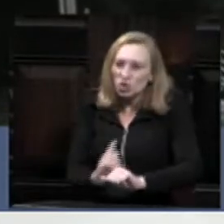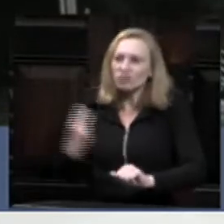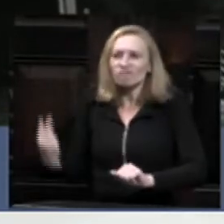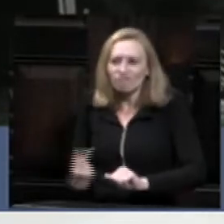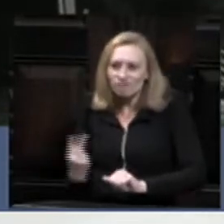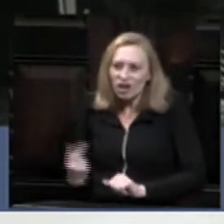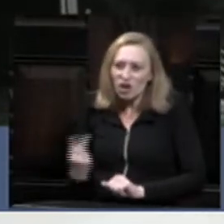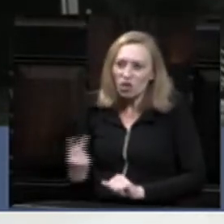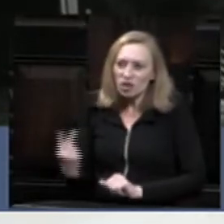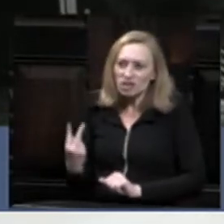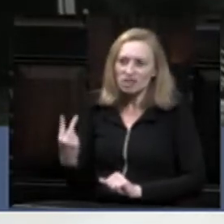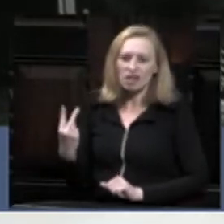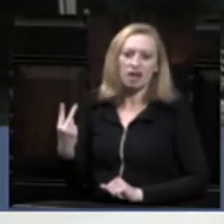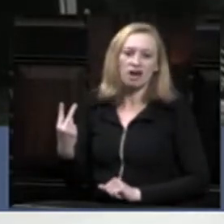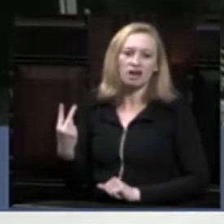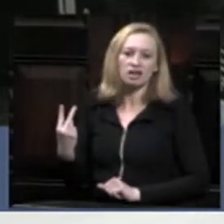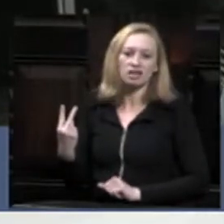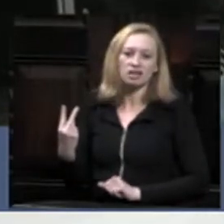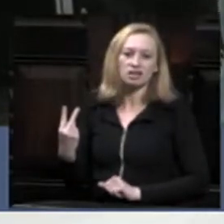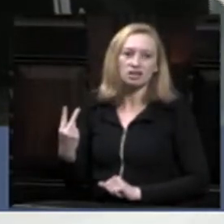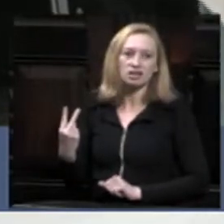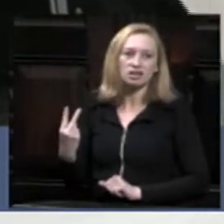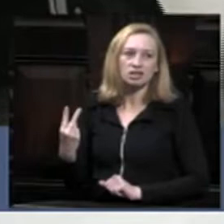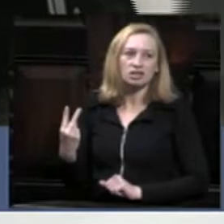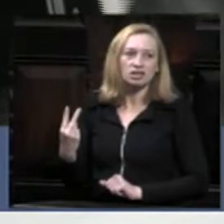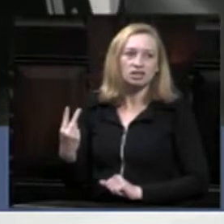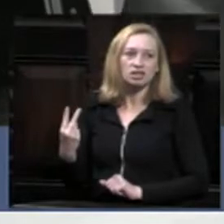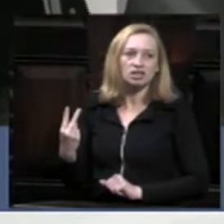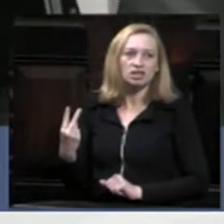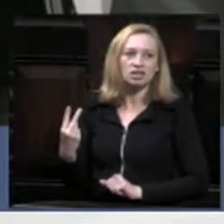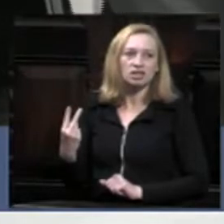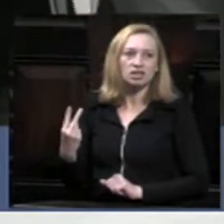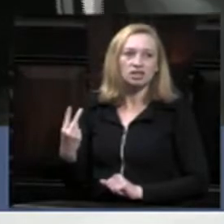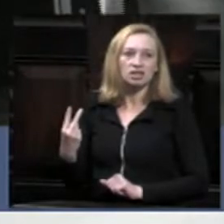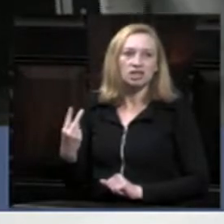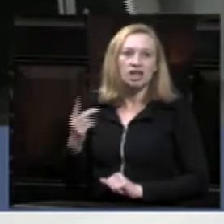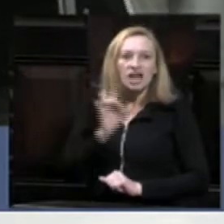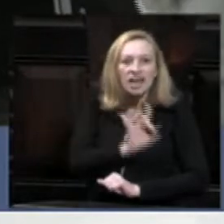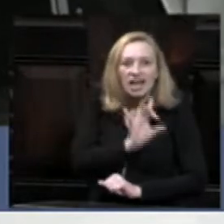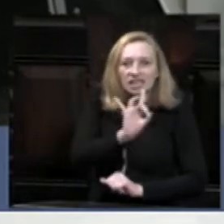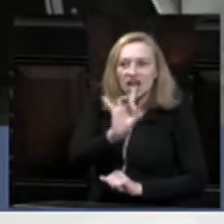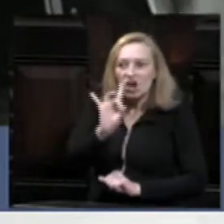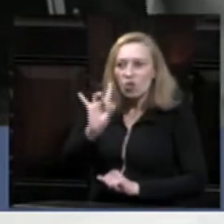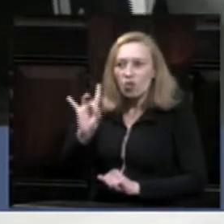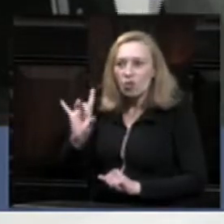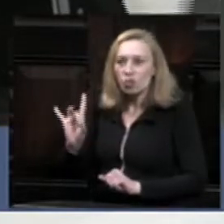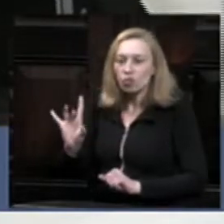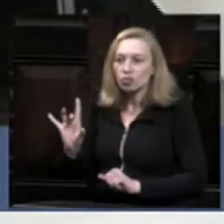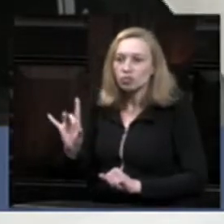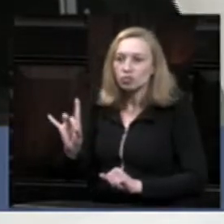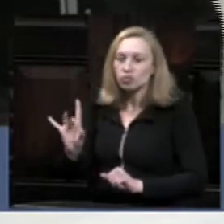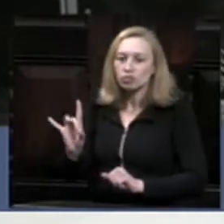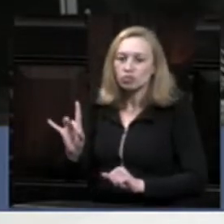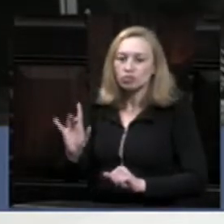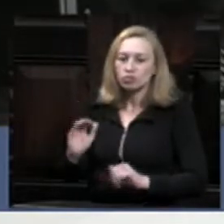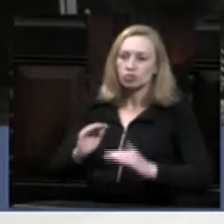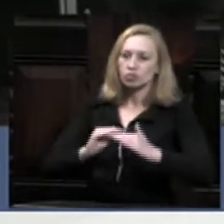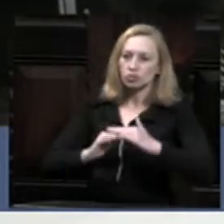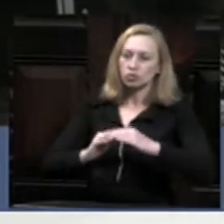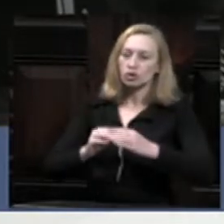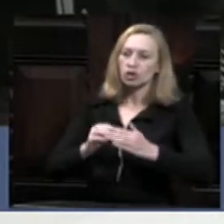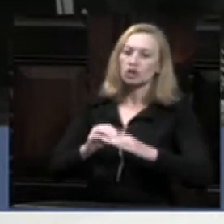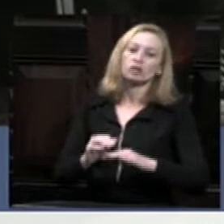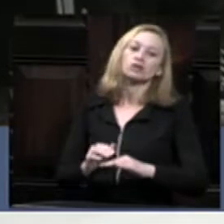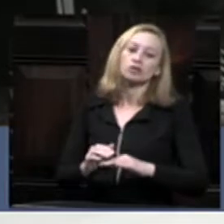valorizar as patentes menores também. Então, nós estudamos muito